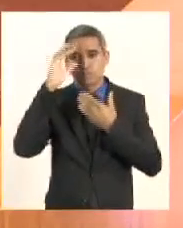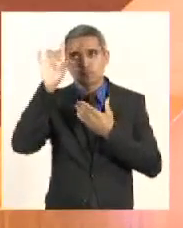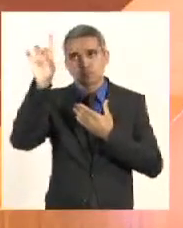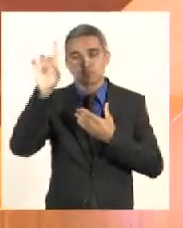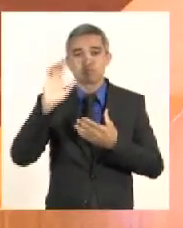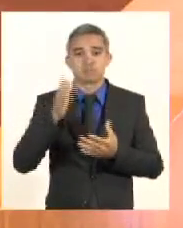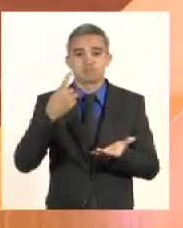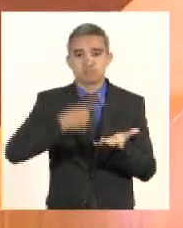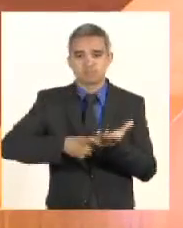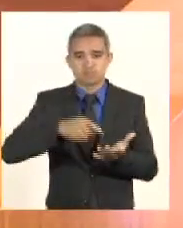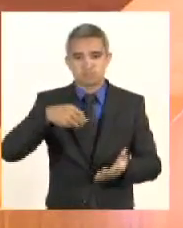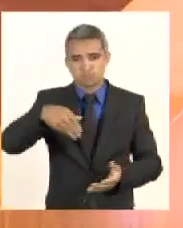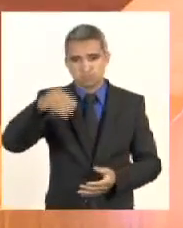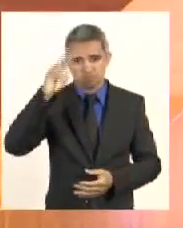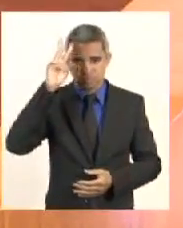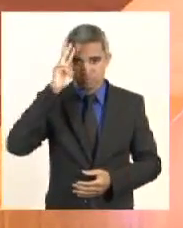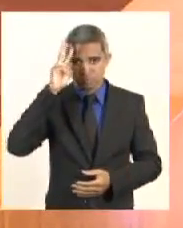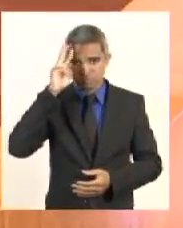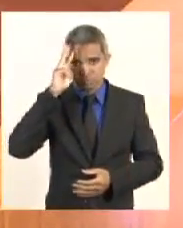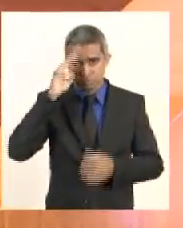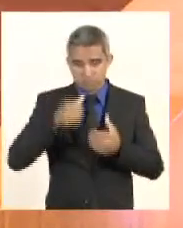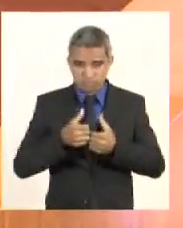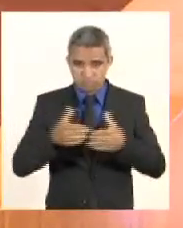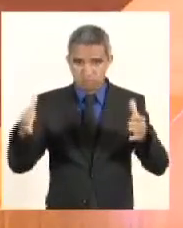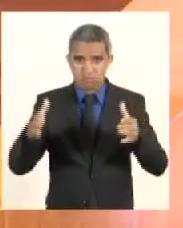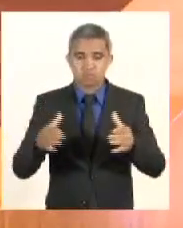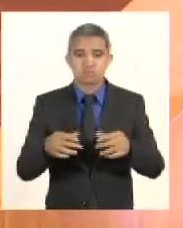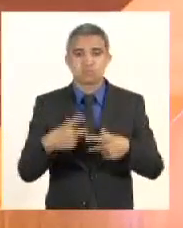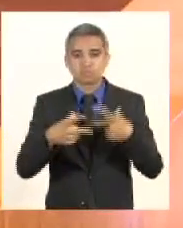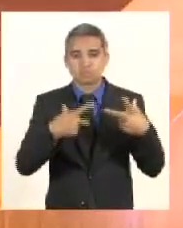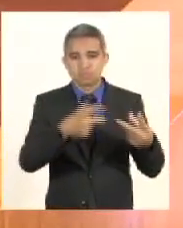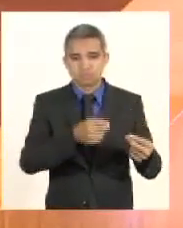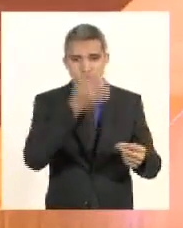essa grande inauguração, dando esse presente a todo o povo de Esperantinópolis. Meu muito obrigado, senhor presidente.